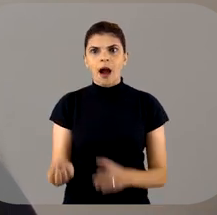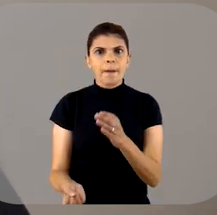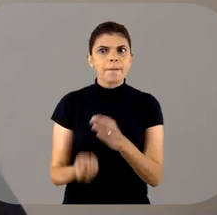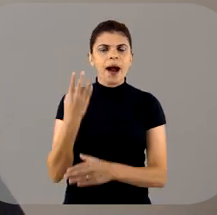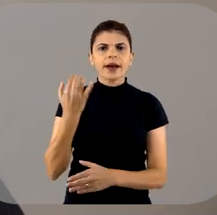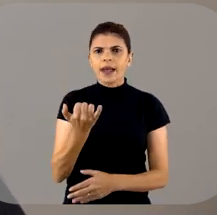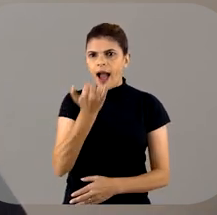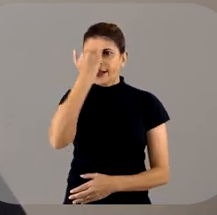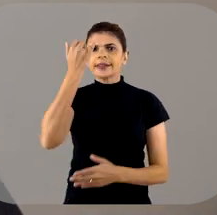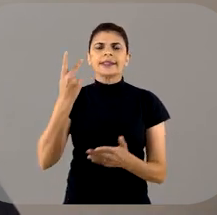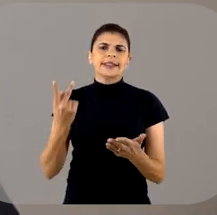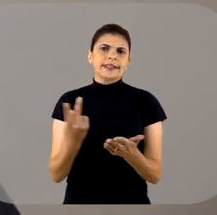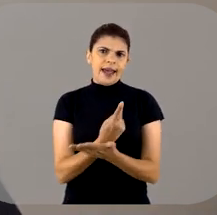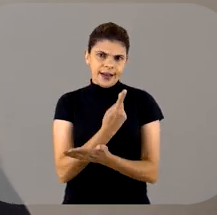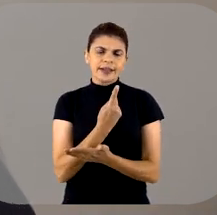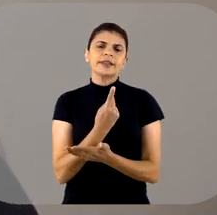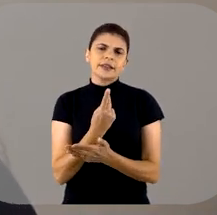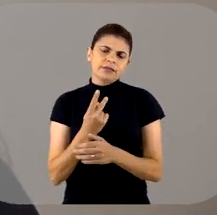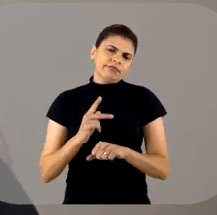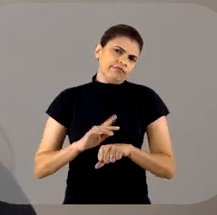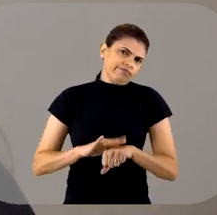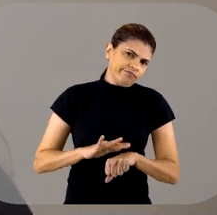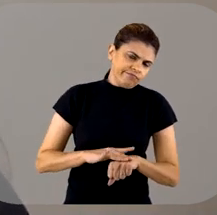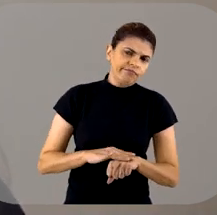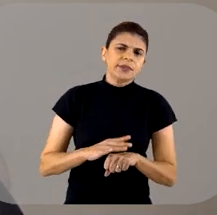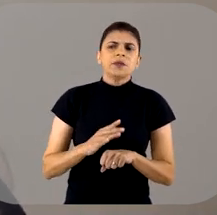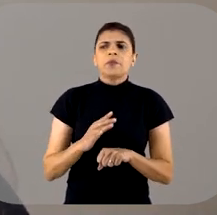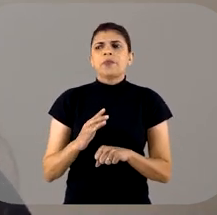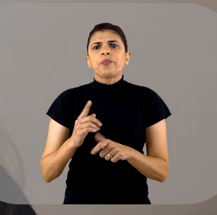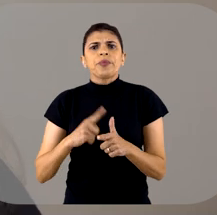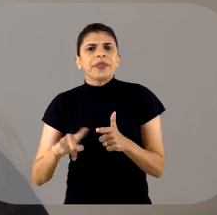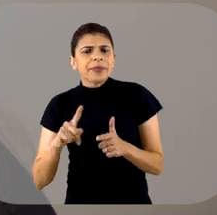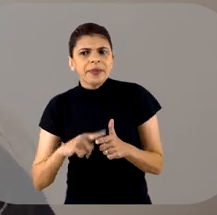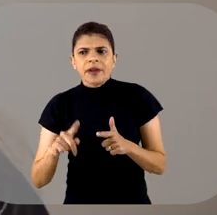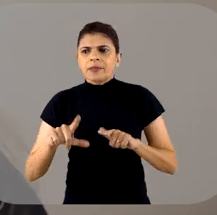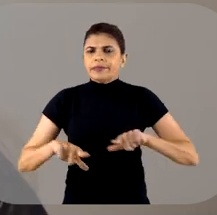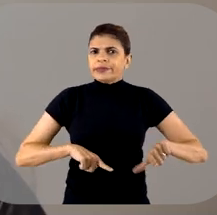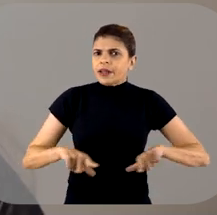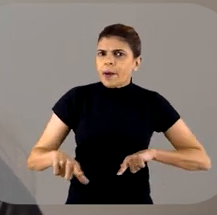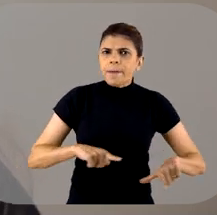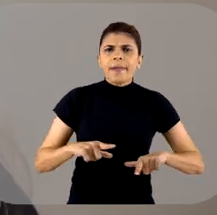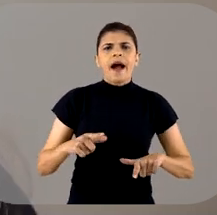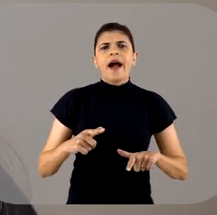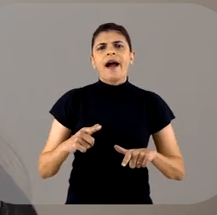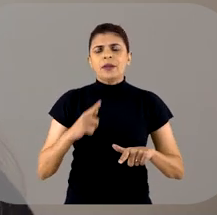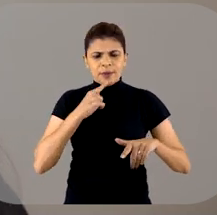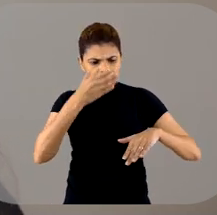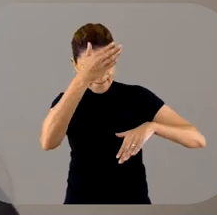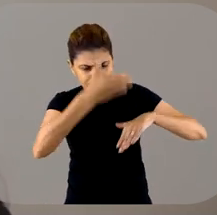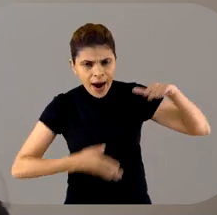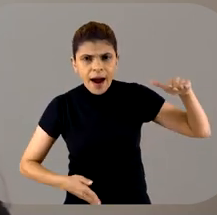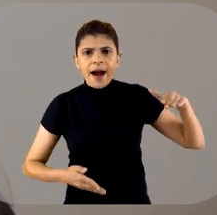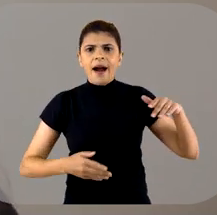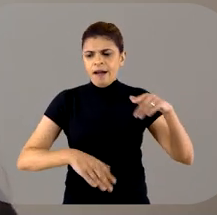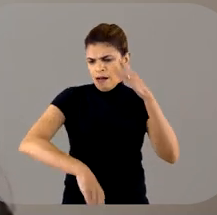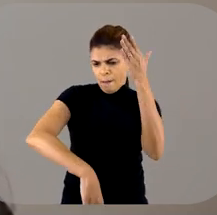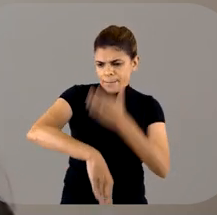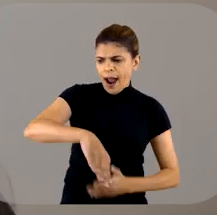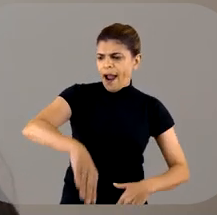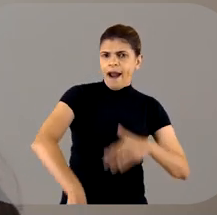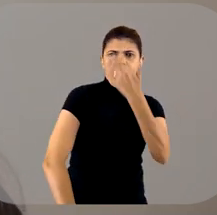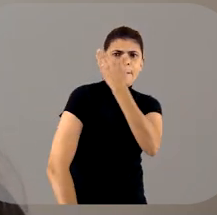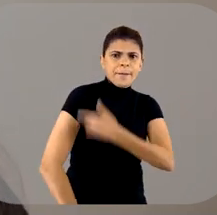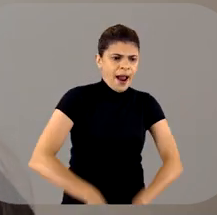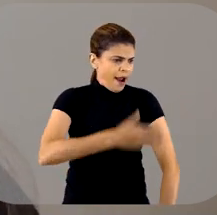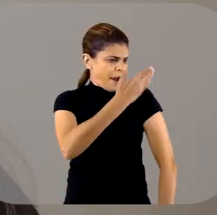muito acidentes por trabalho como perda, né? Acidentes de trabalho, como perda de dedos, de